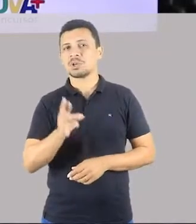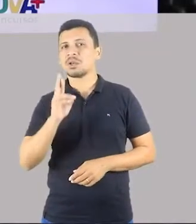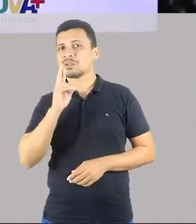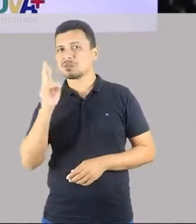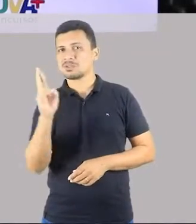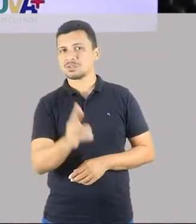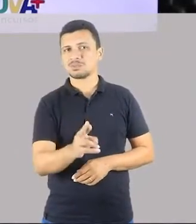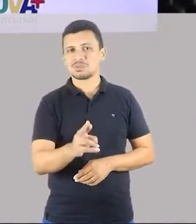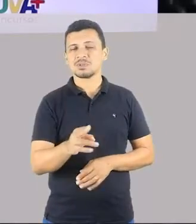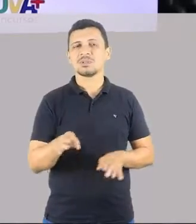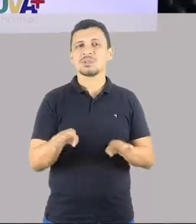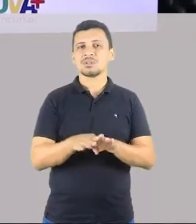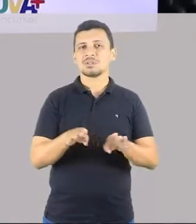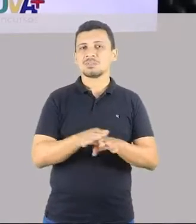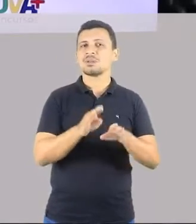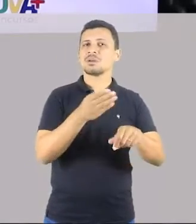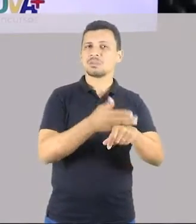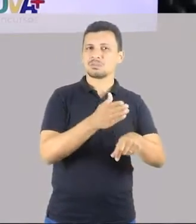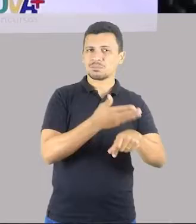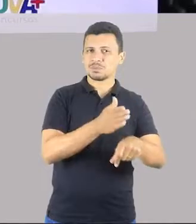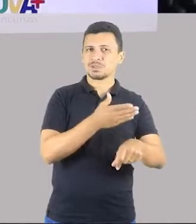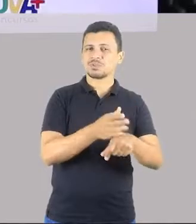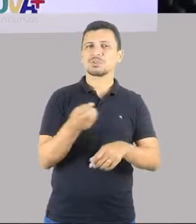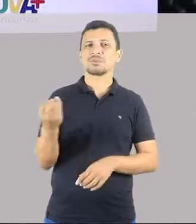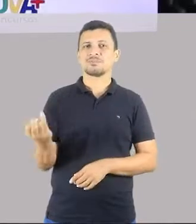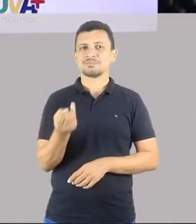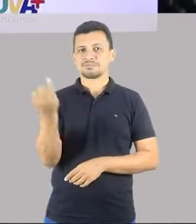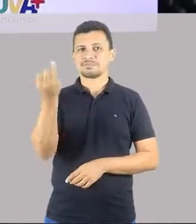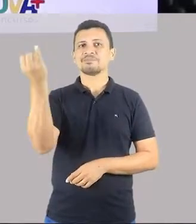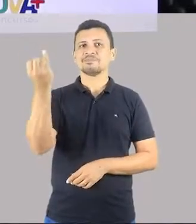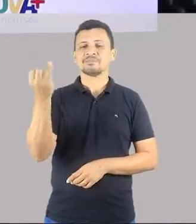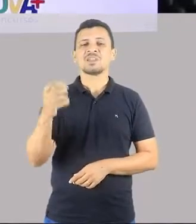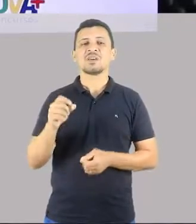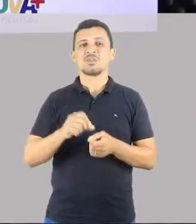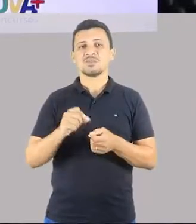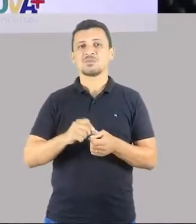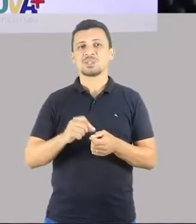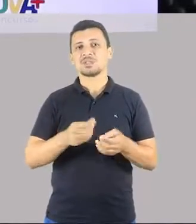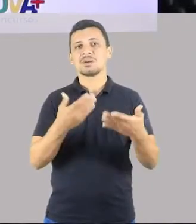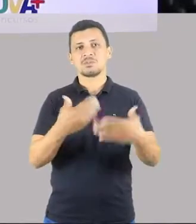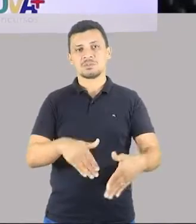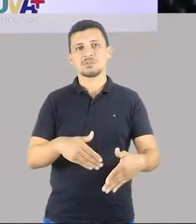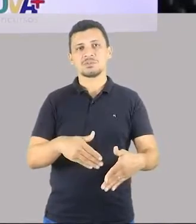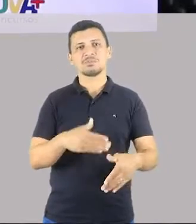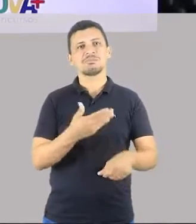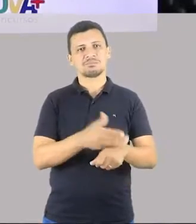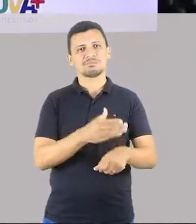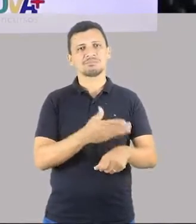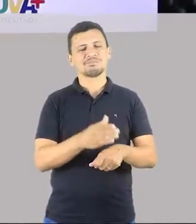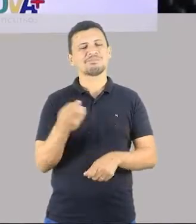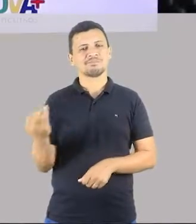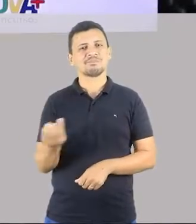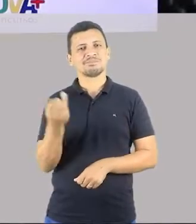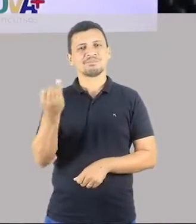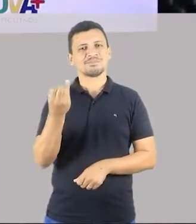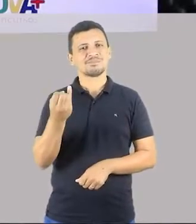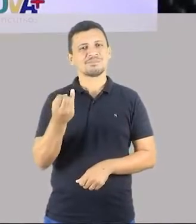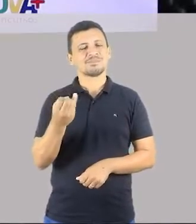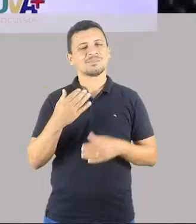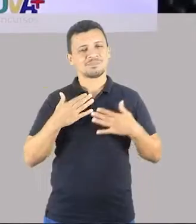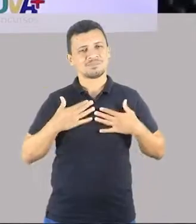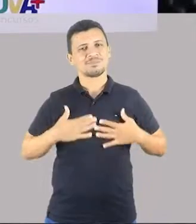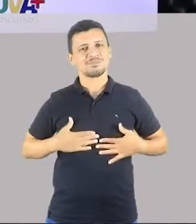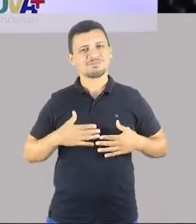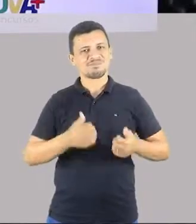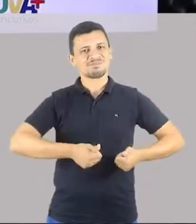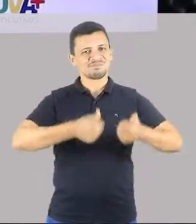prática dessas questões é fundamental, certo? O treinamento para fazer a prova é fundamental aí para uma prova tranquila, uma prova